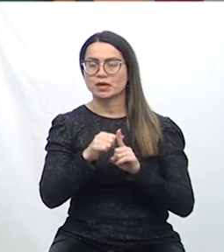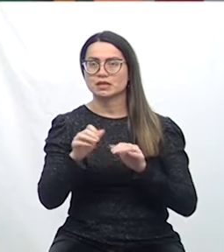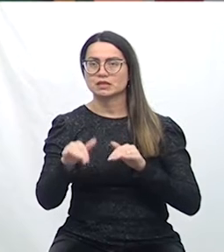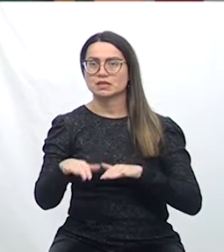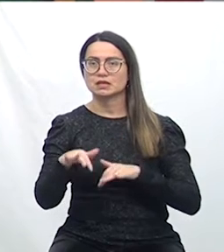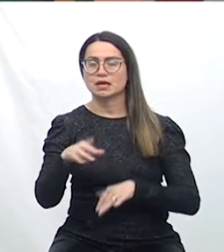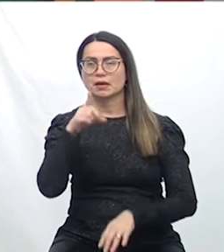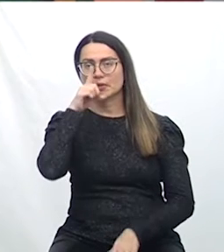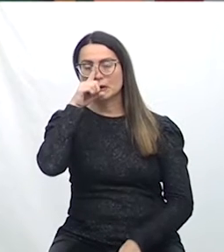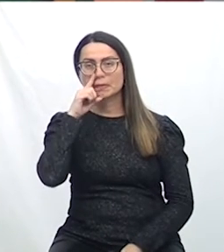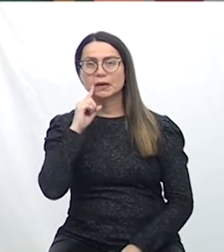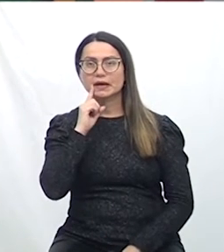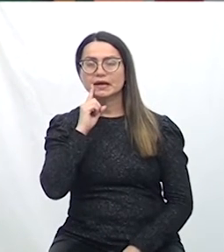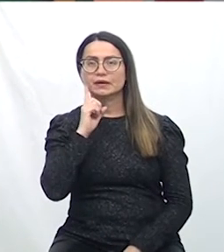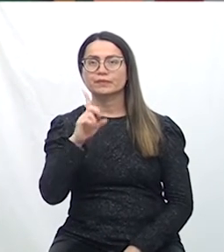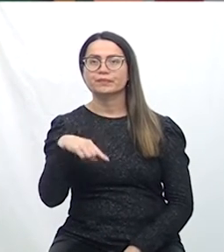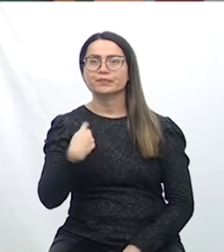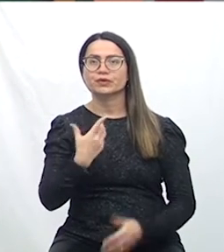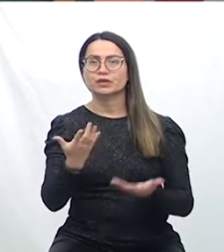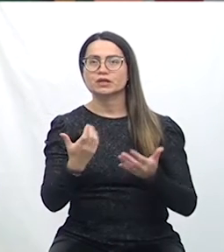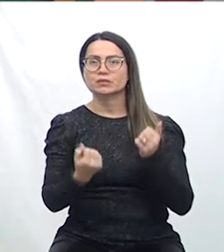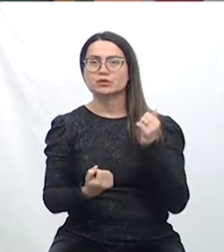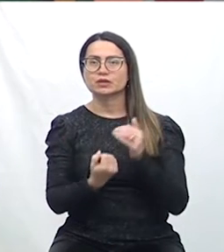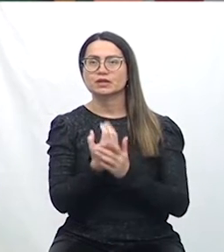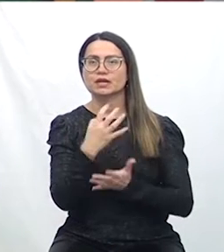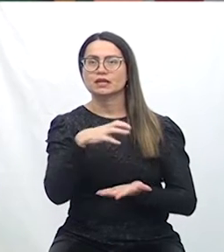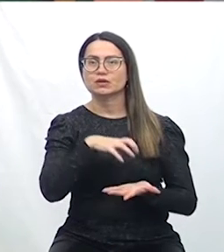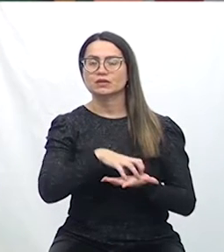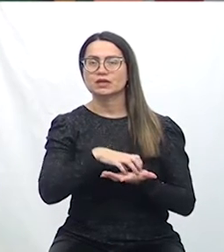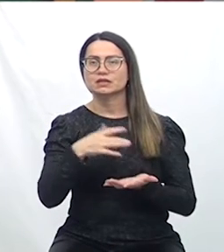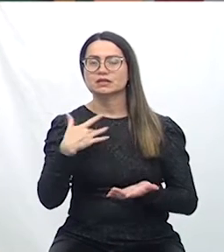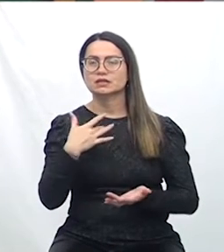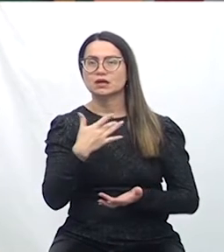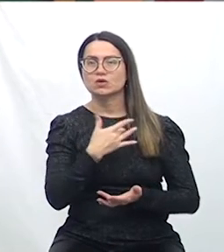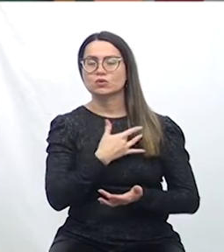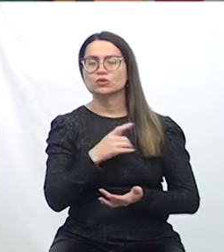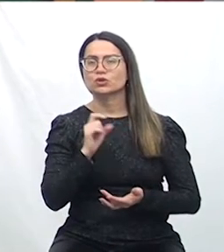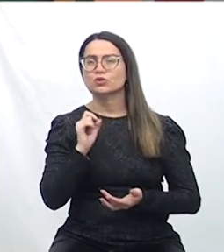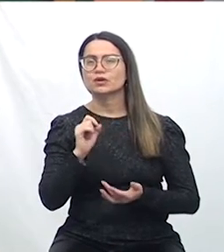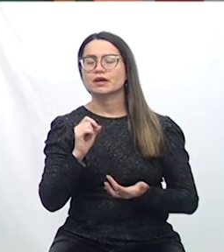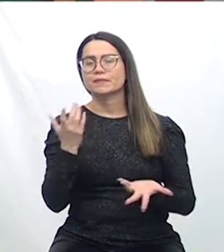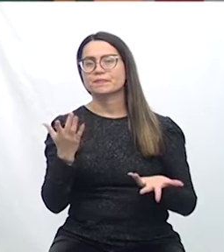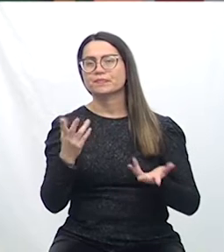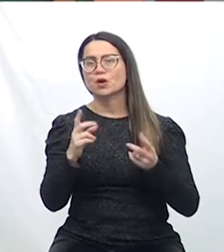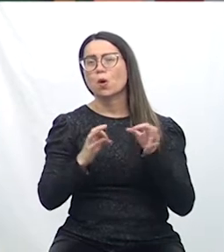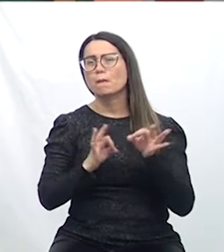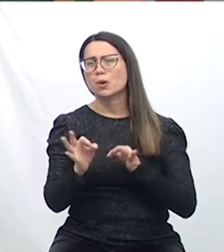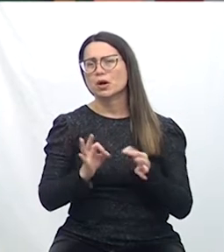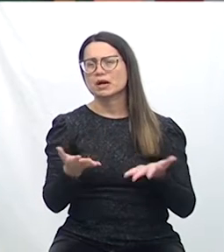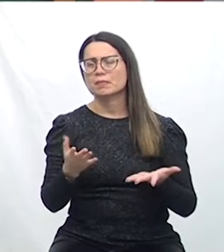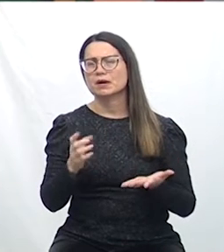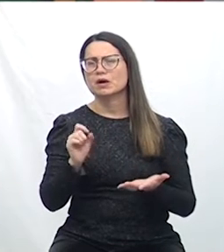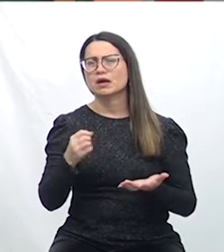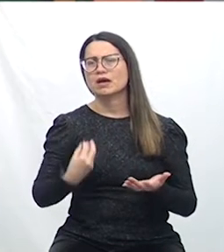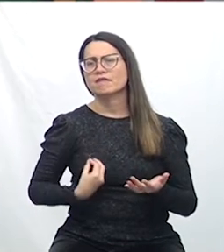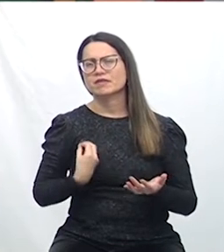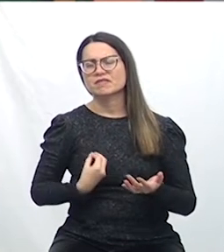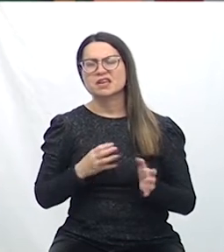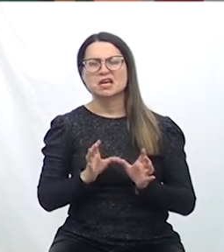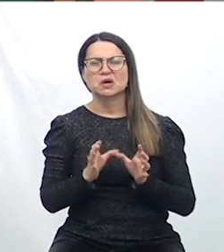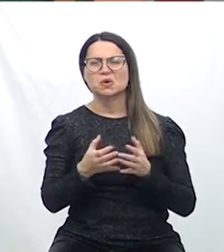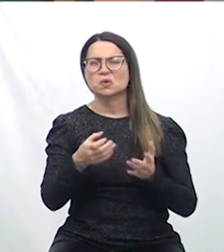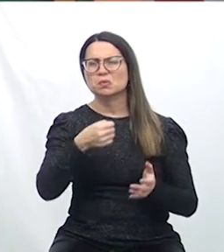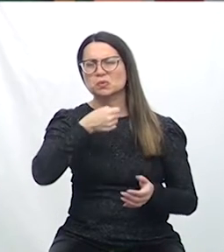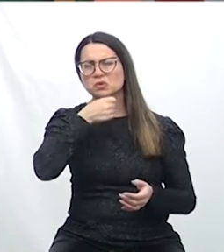também, na unidade de saúde, o evento Viver é a Melhor Opção, com uma roda de conversa lá com todos os moradores, grupo de idoso, clube